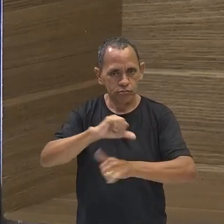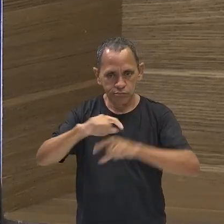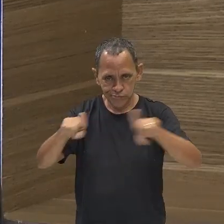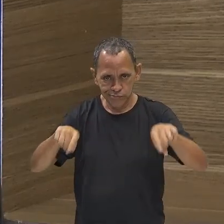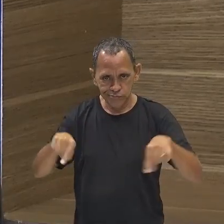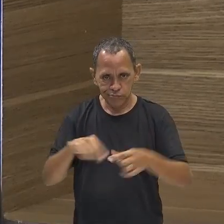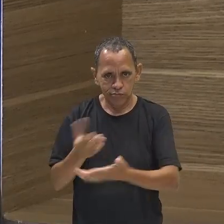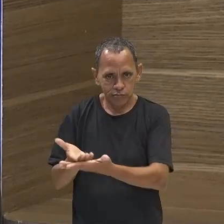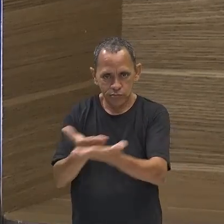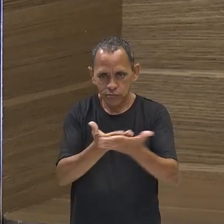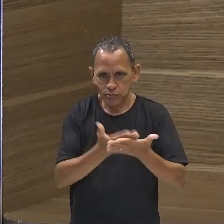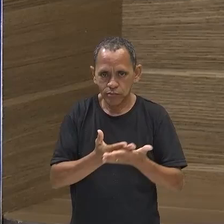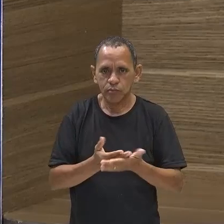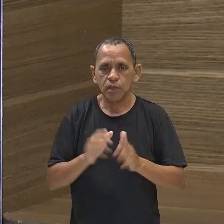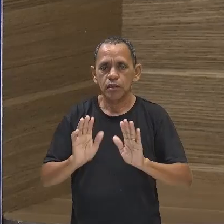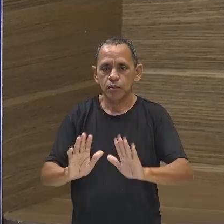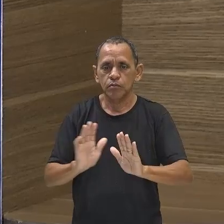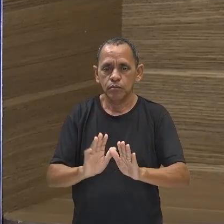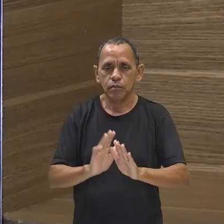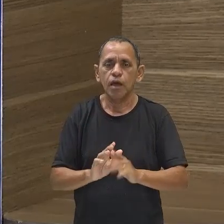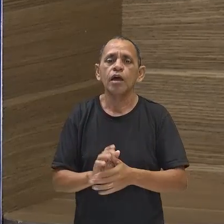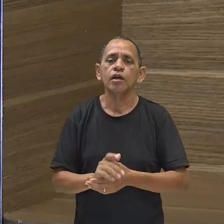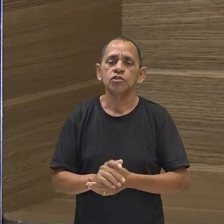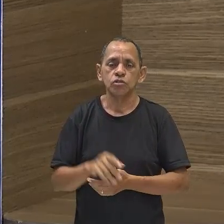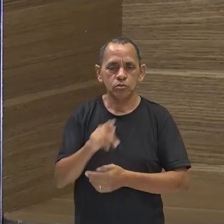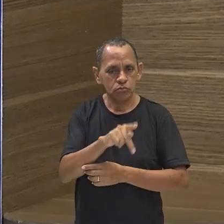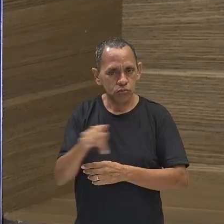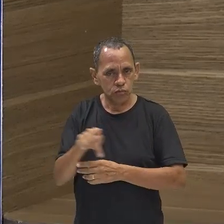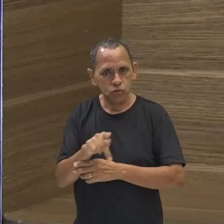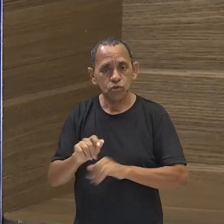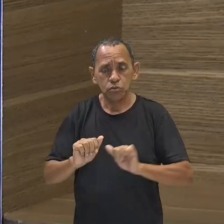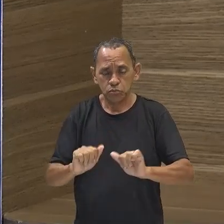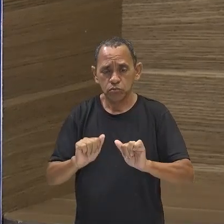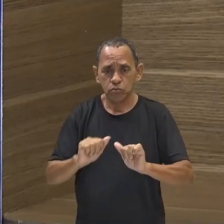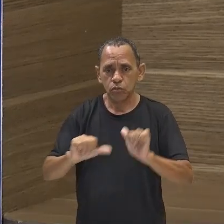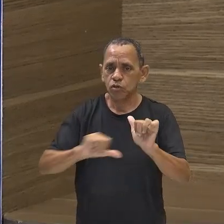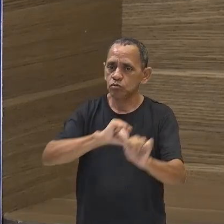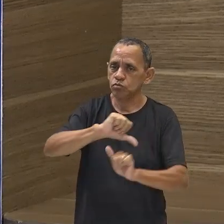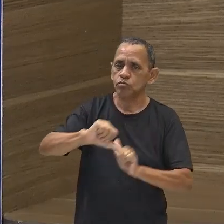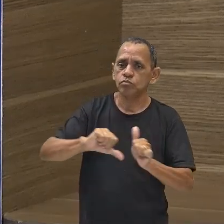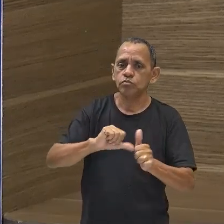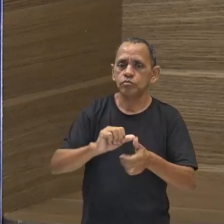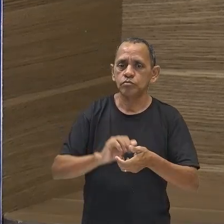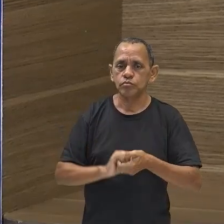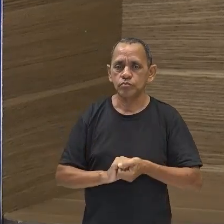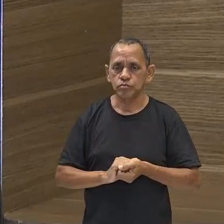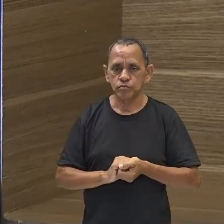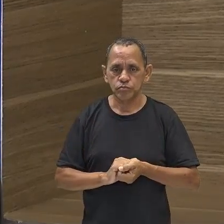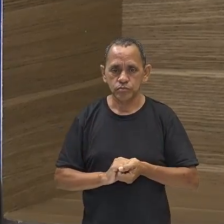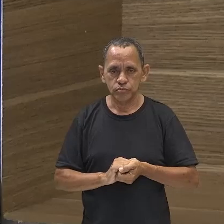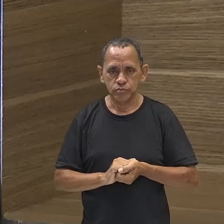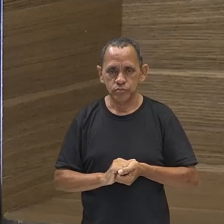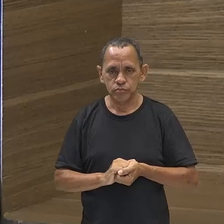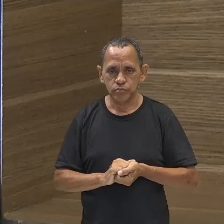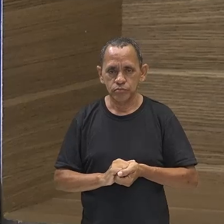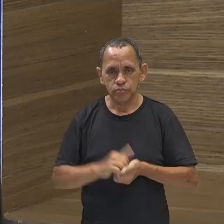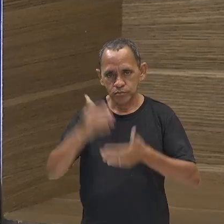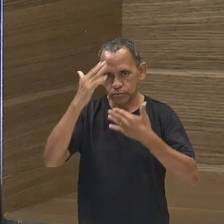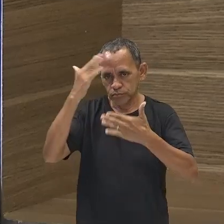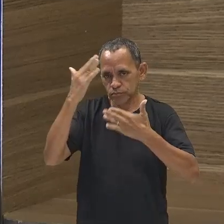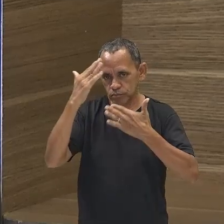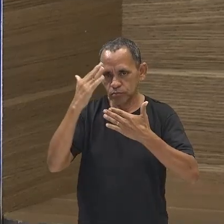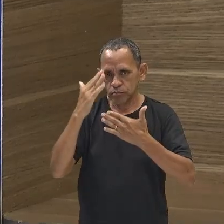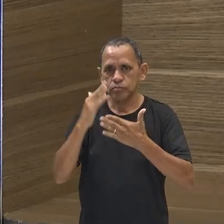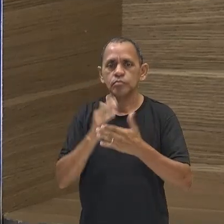né? Então, a minha observação com relação às trocas de logins são essas, tá bom? Quero aqui agradecer a presença